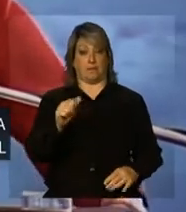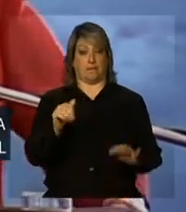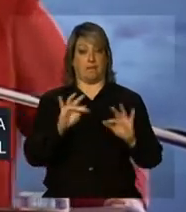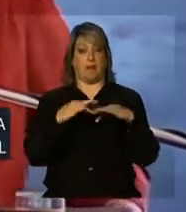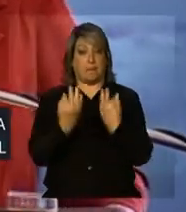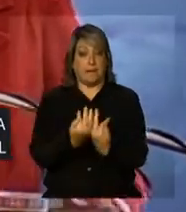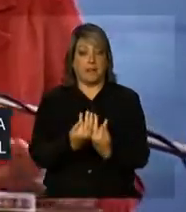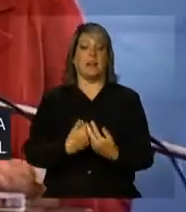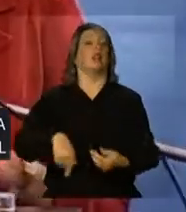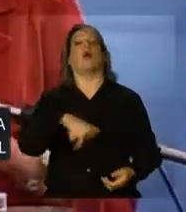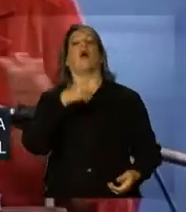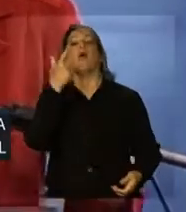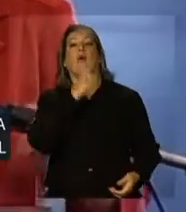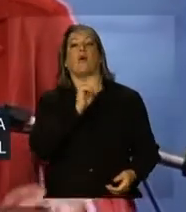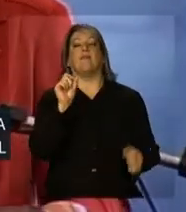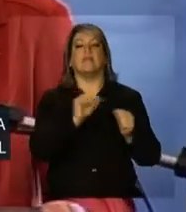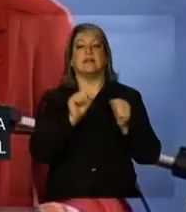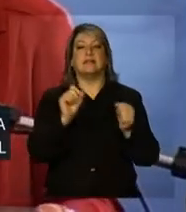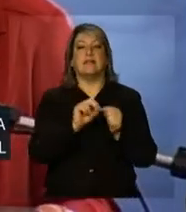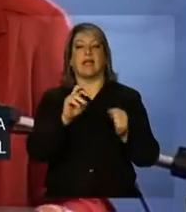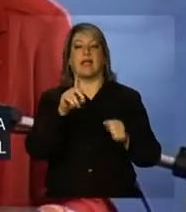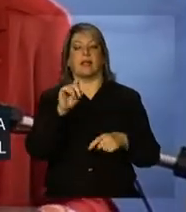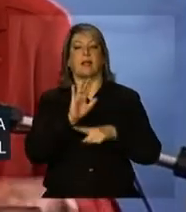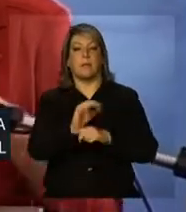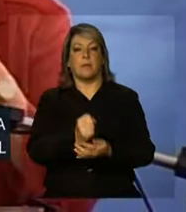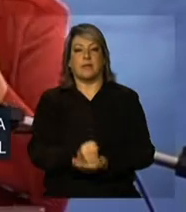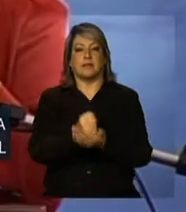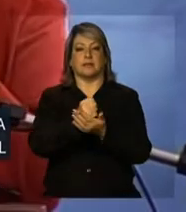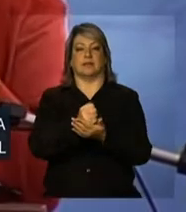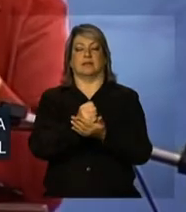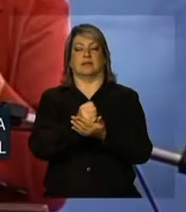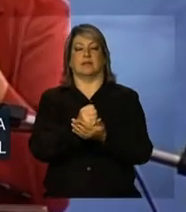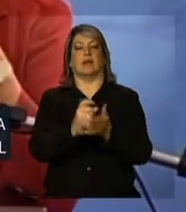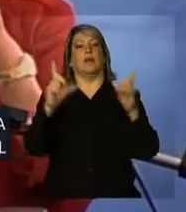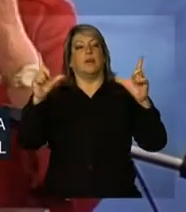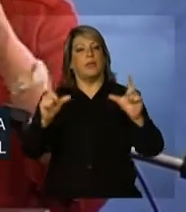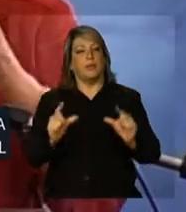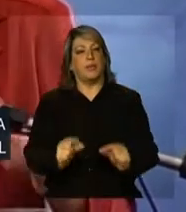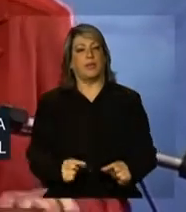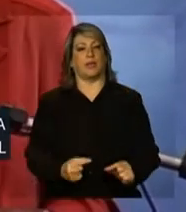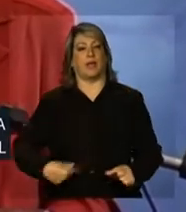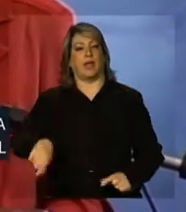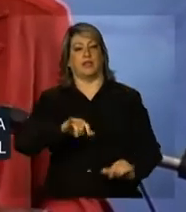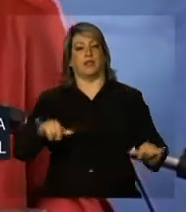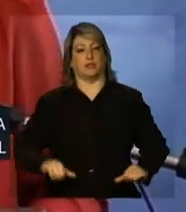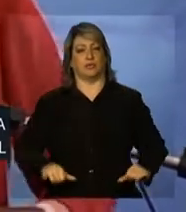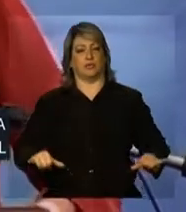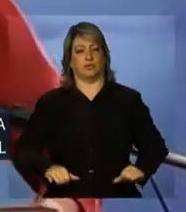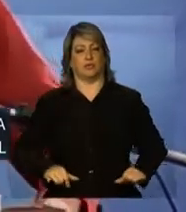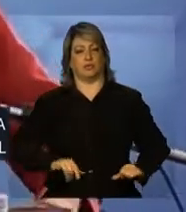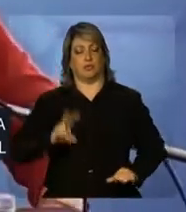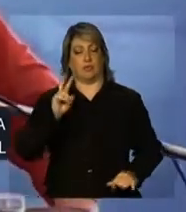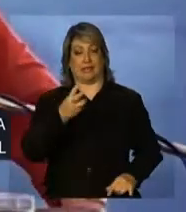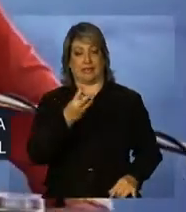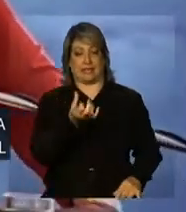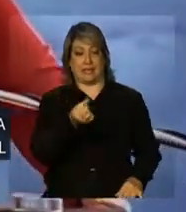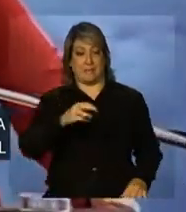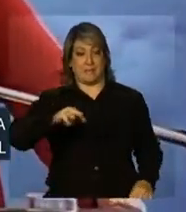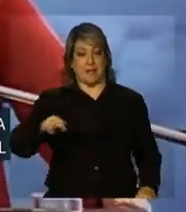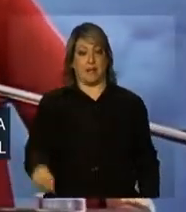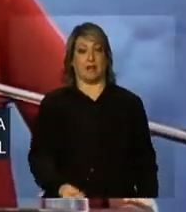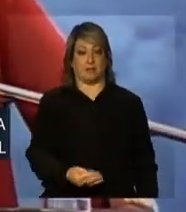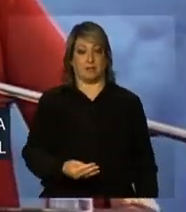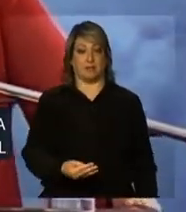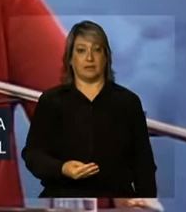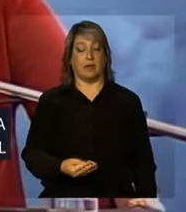nós conseguimos construir uma rede de proteção e reduzimos esse esses 36